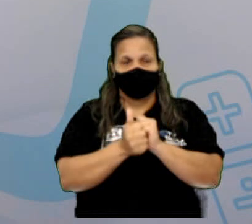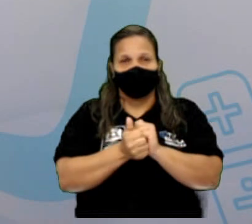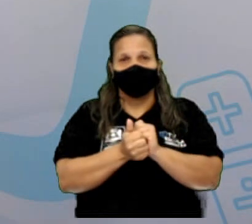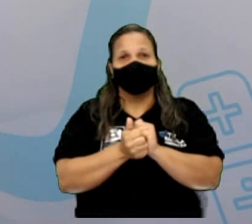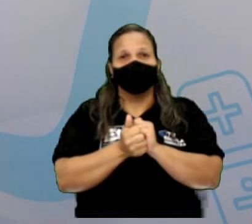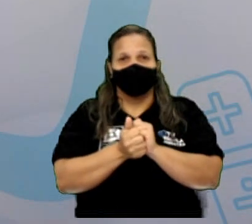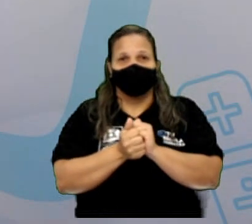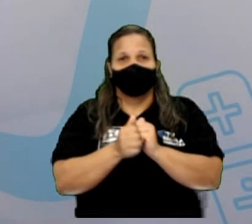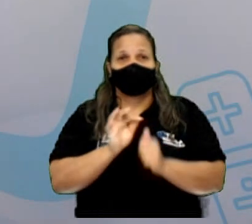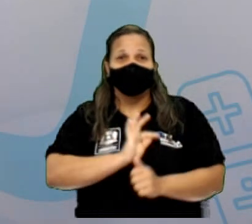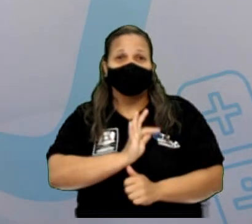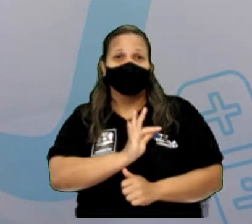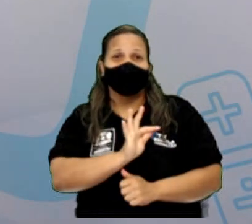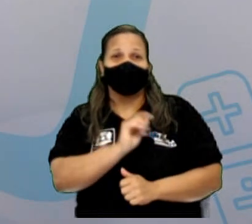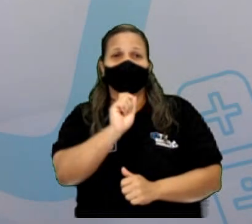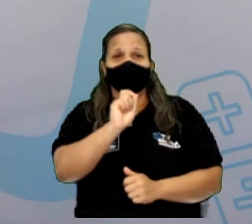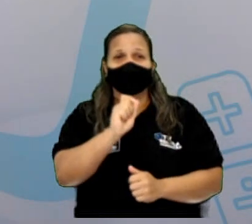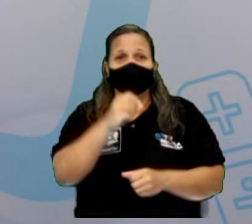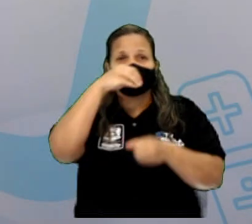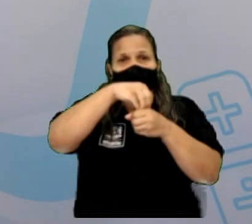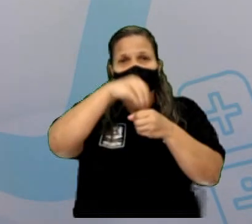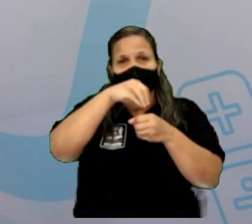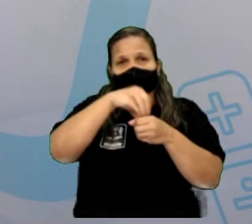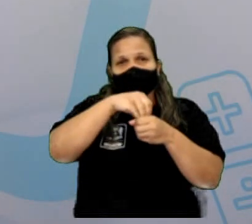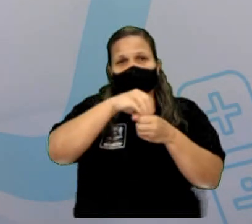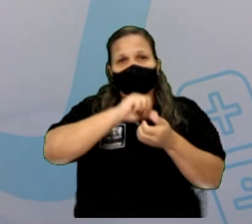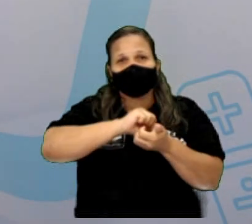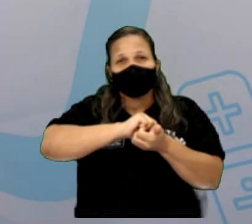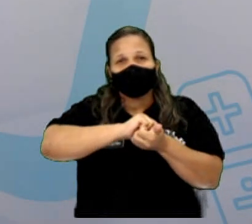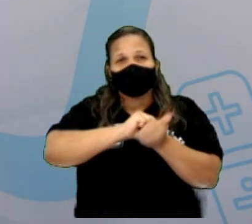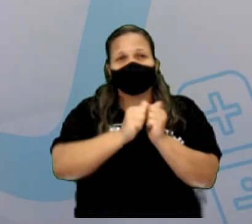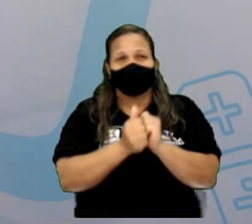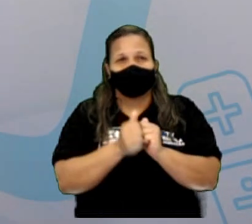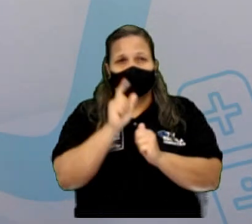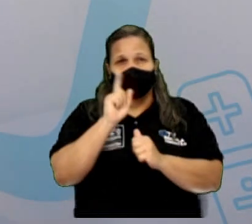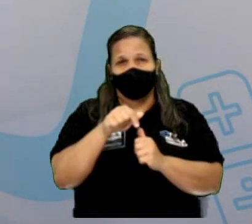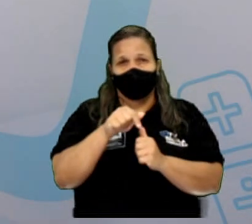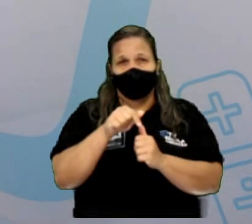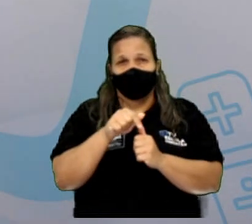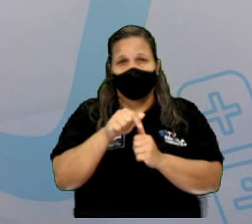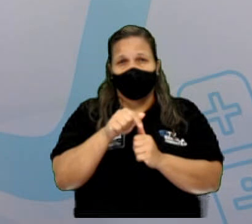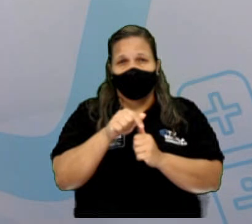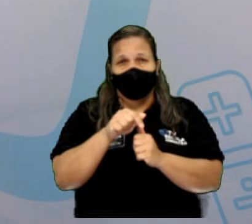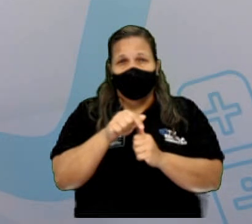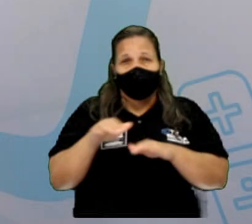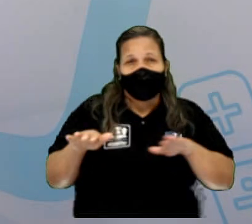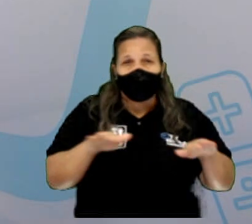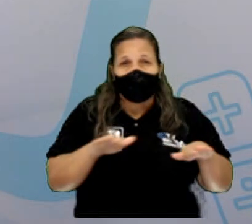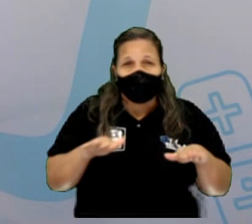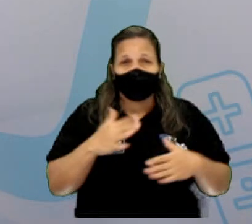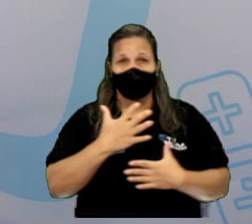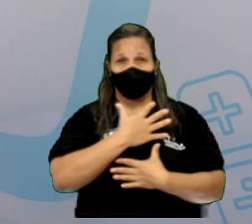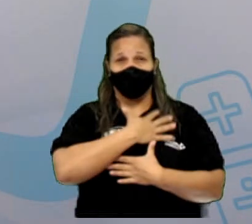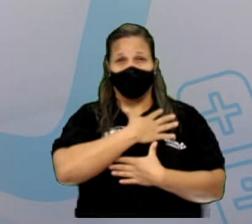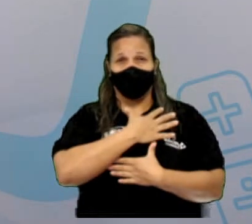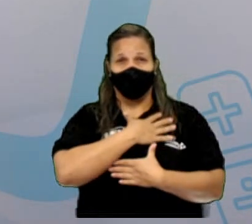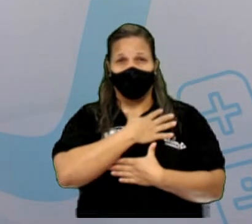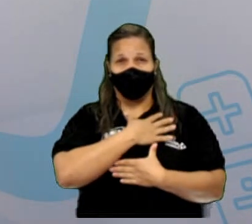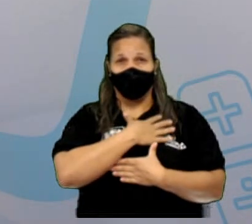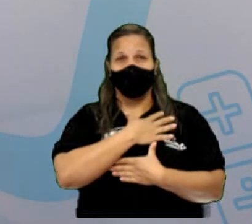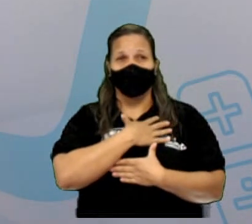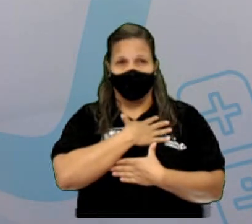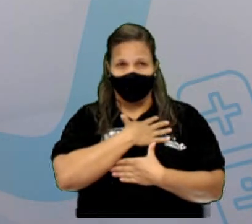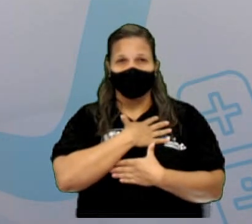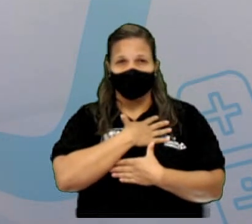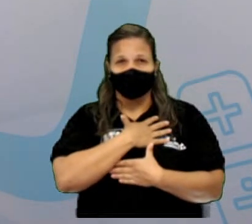técnica é o meio, é a forma, são os gestos corporais, os movimentos, que também são orientados pelos